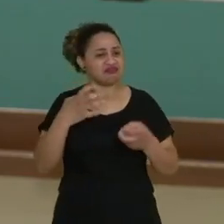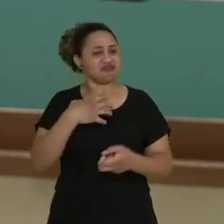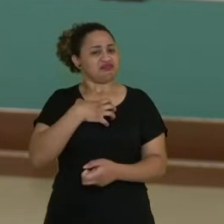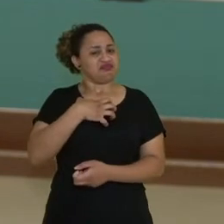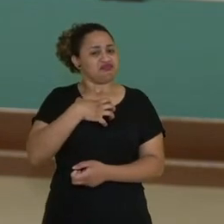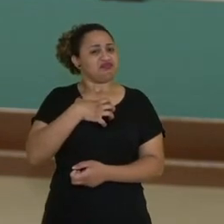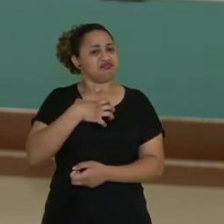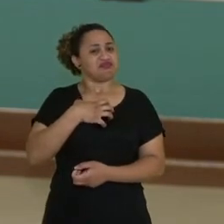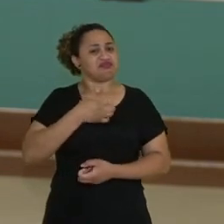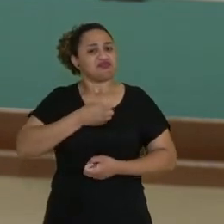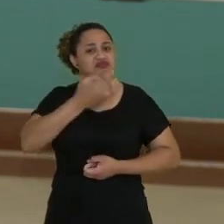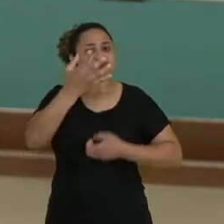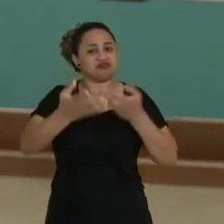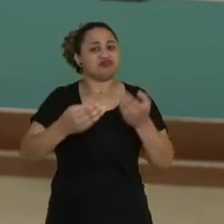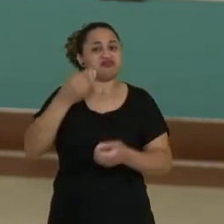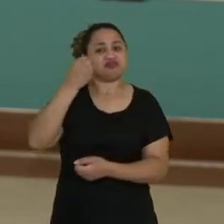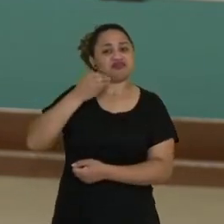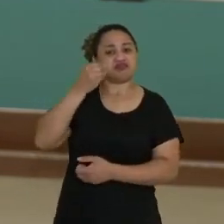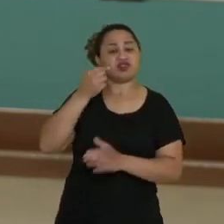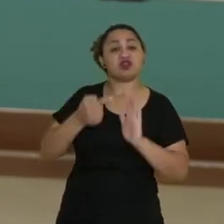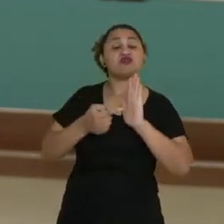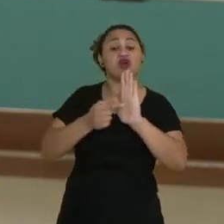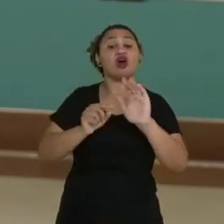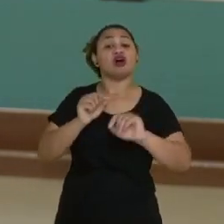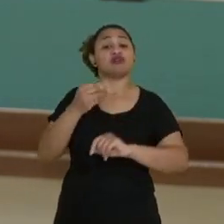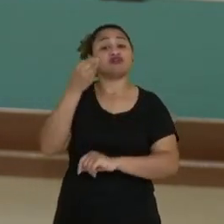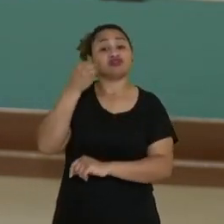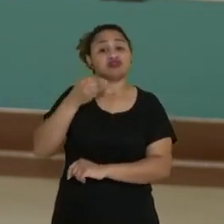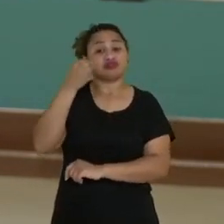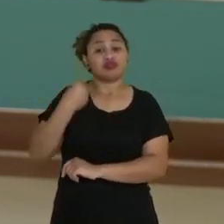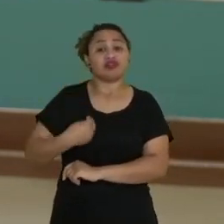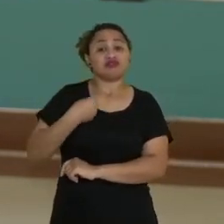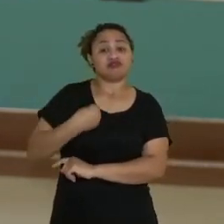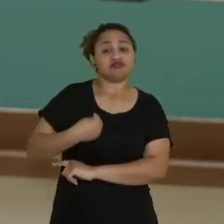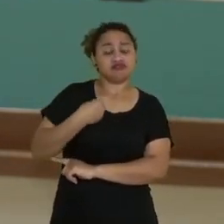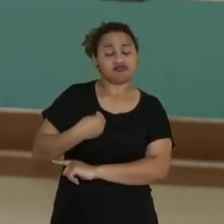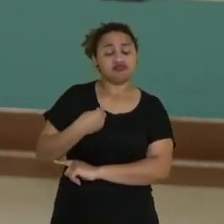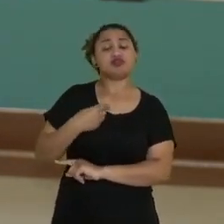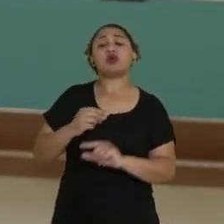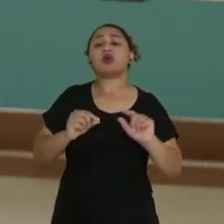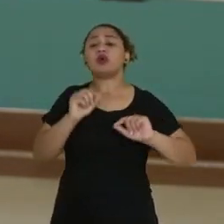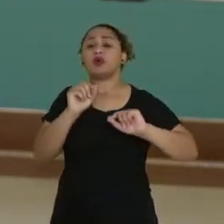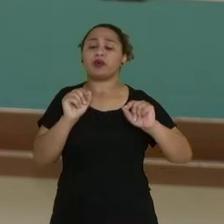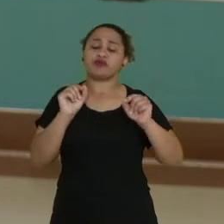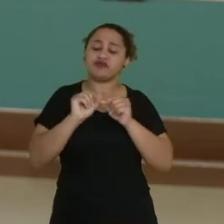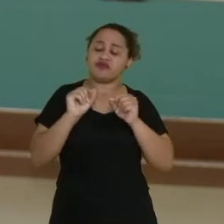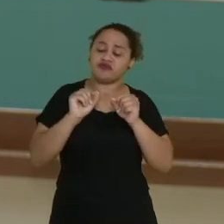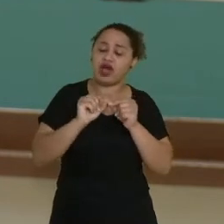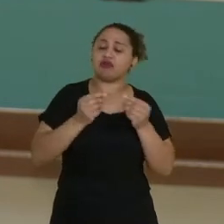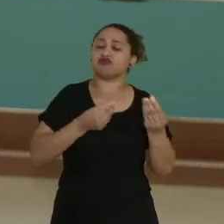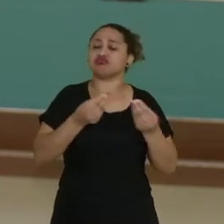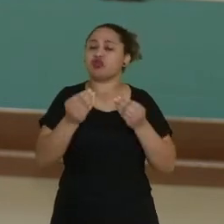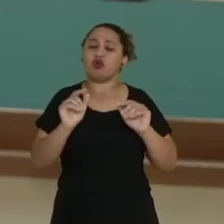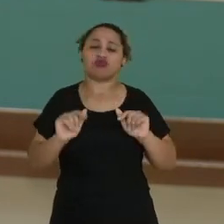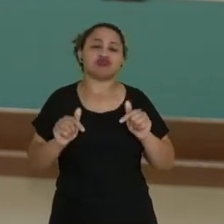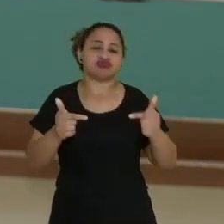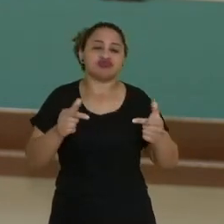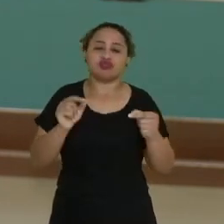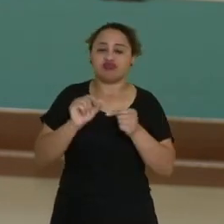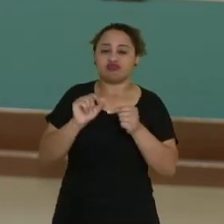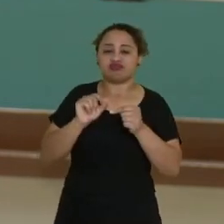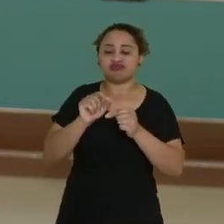Impactante o relato, não é mesmo? Mostra a experiência de vida, né? O que ela fez, como ela fez,